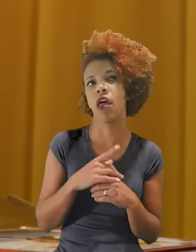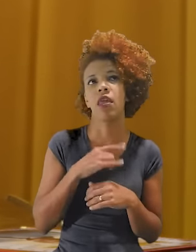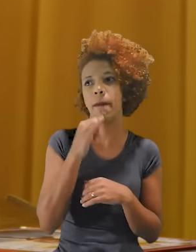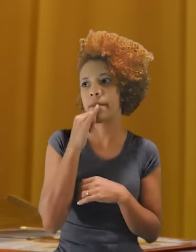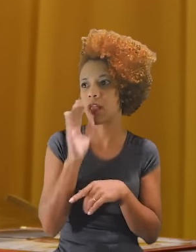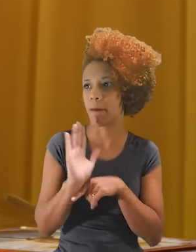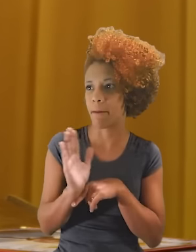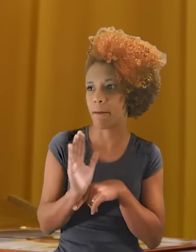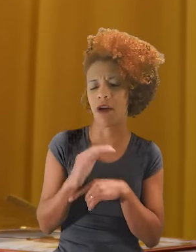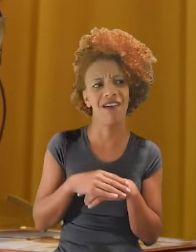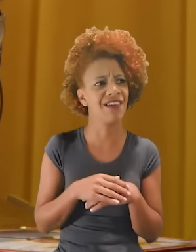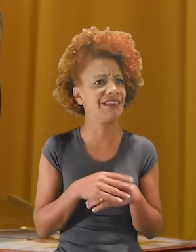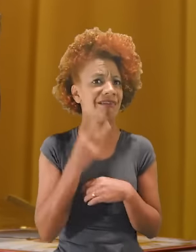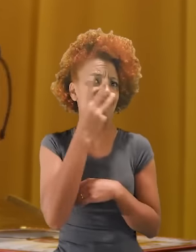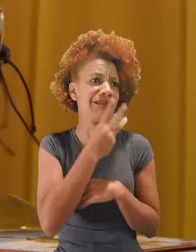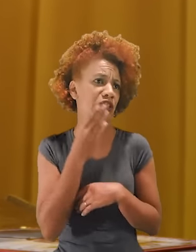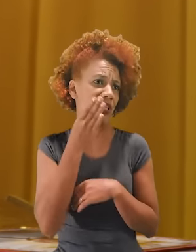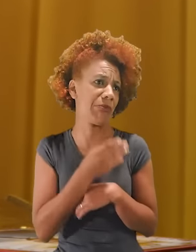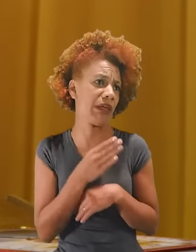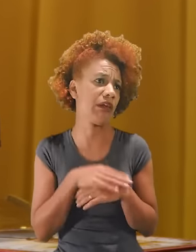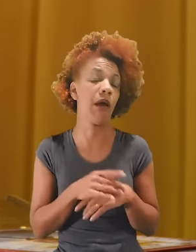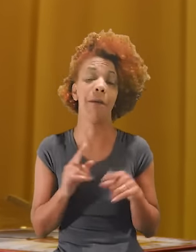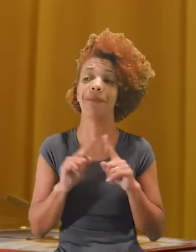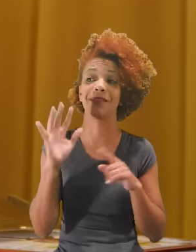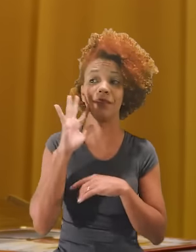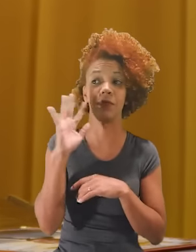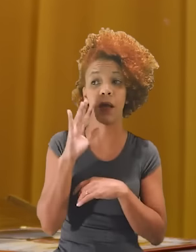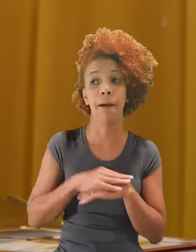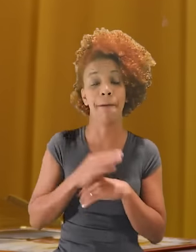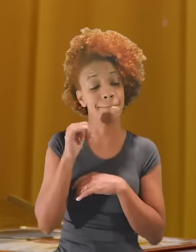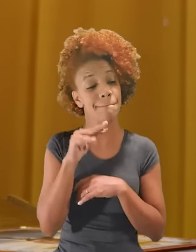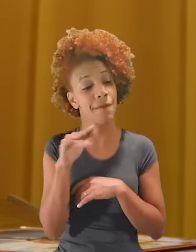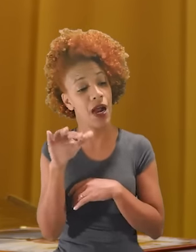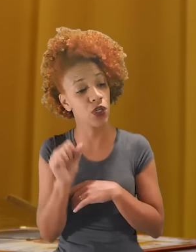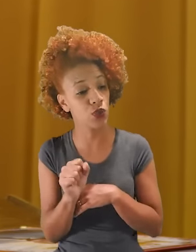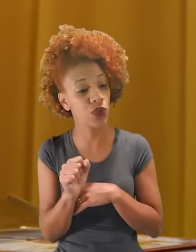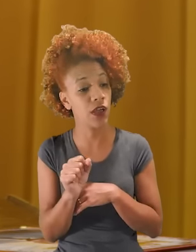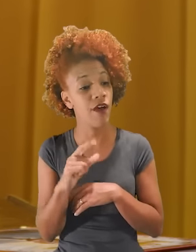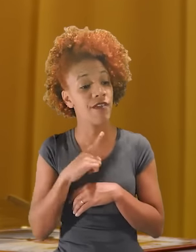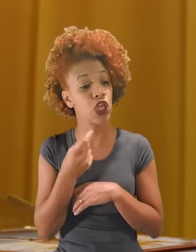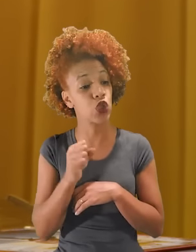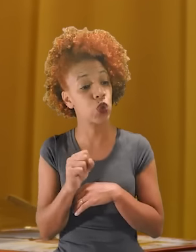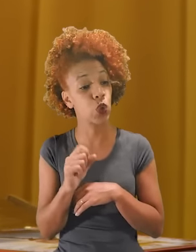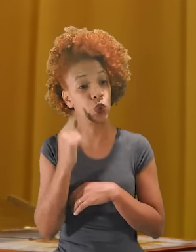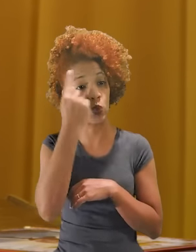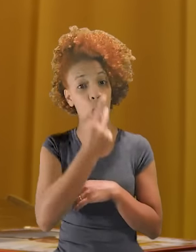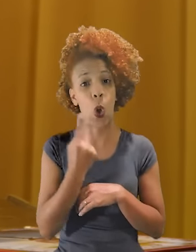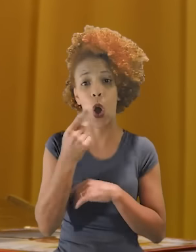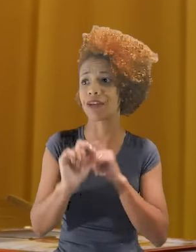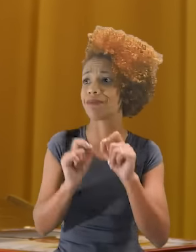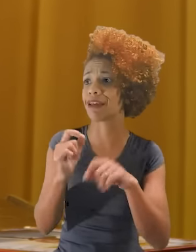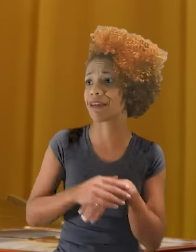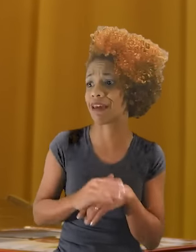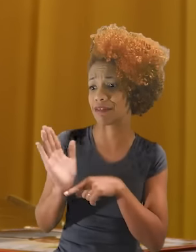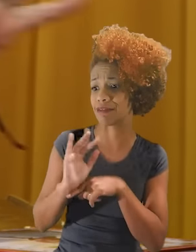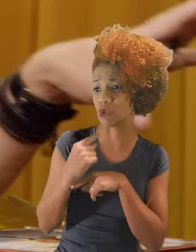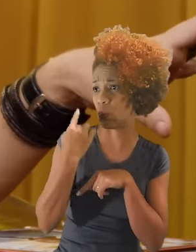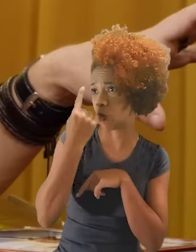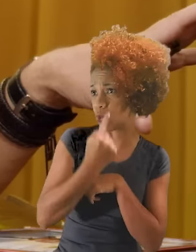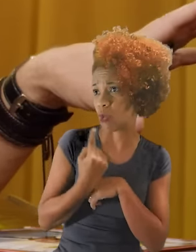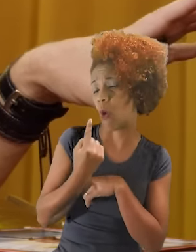do Martin Scorsese, o cara fala, pô, mas tem 3h30. Eu falo, então, imagine que o Martin Scorsese fala assim, meu próximo filme vai ter 18 horas. E os caras, quem vai ficar 18 horas no